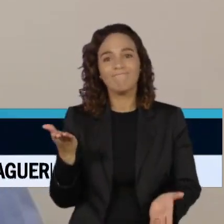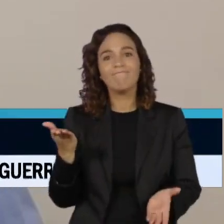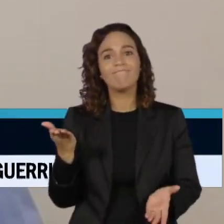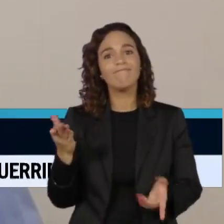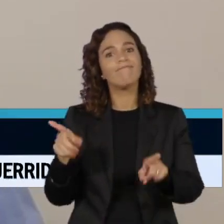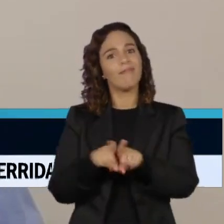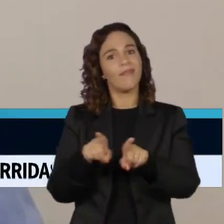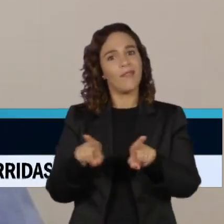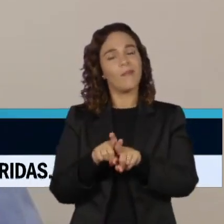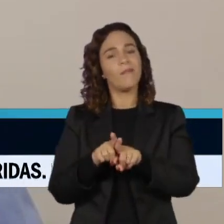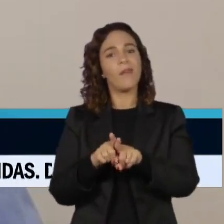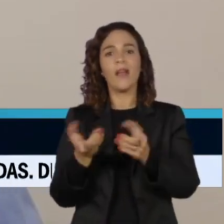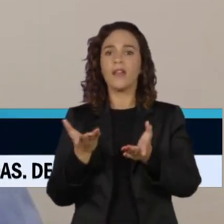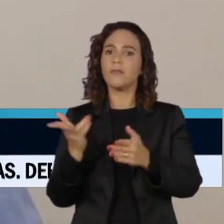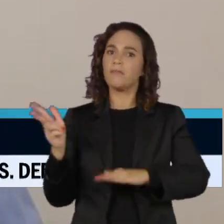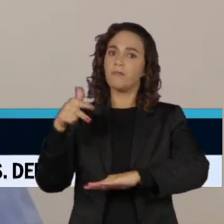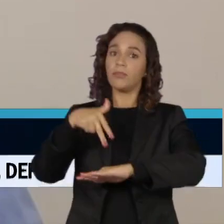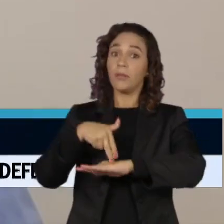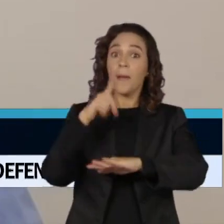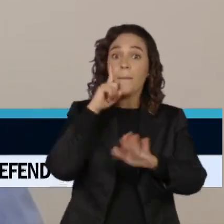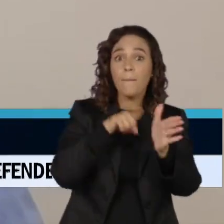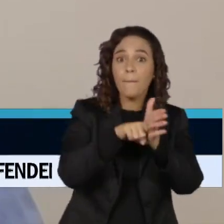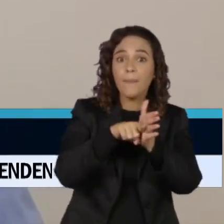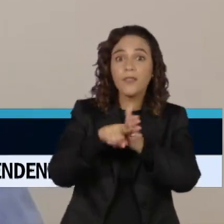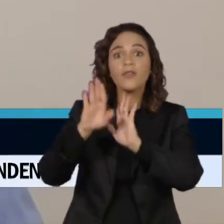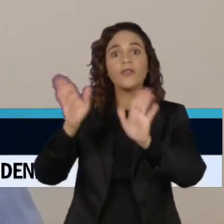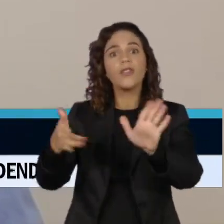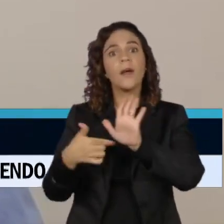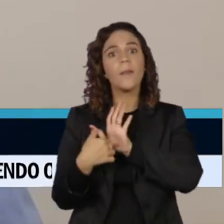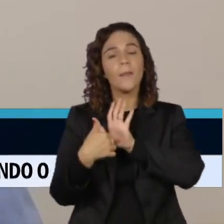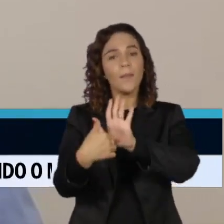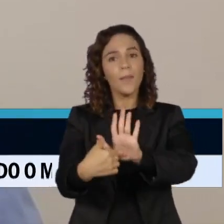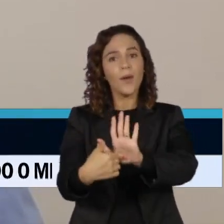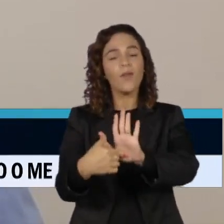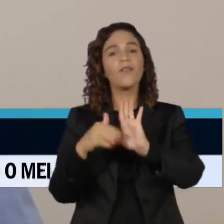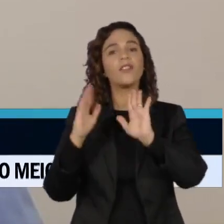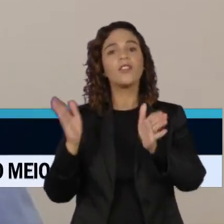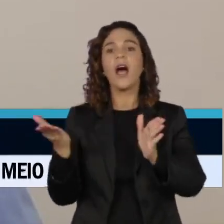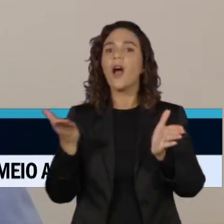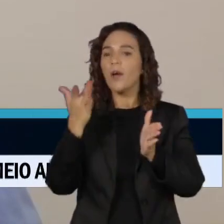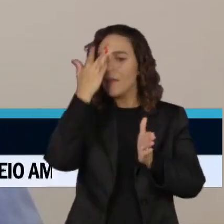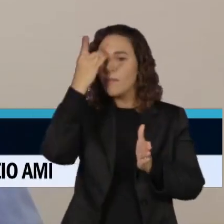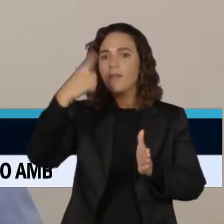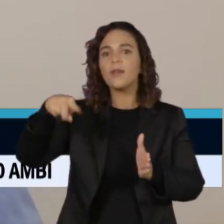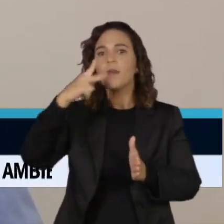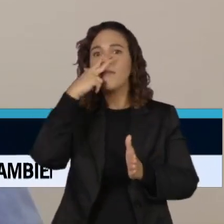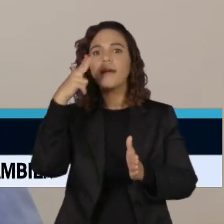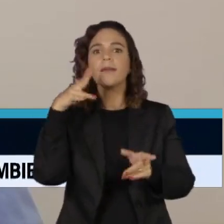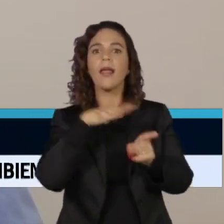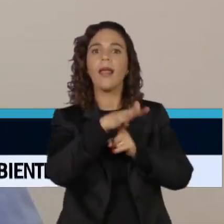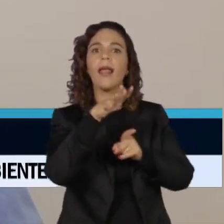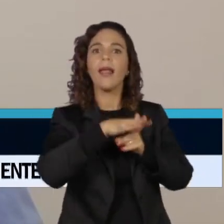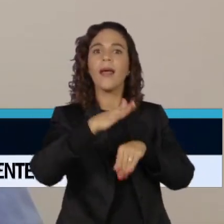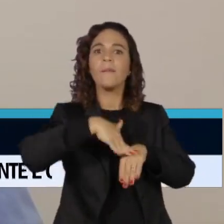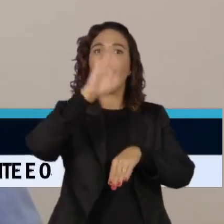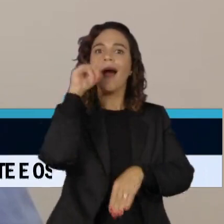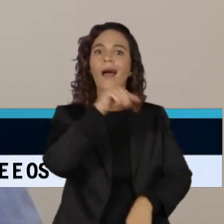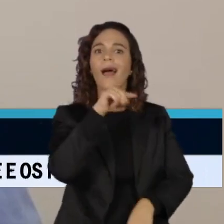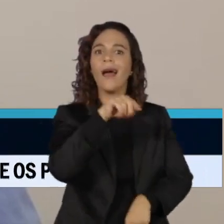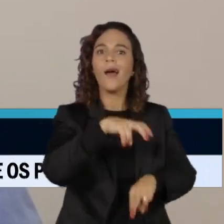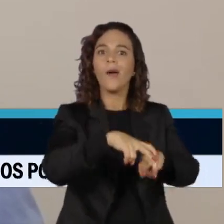presidente Lula. Tanto que algumas pesquisas já demonstram até uma maior popularidade um mês